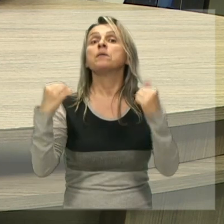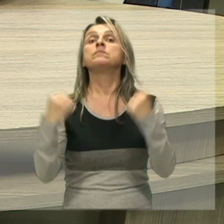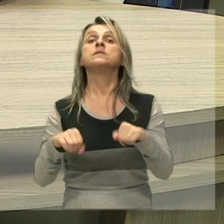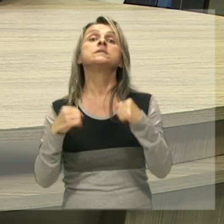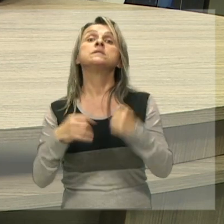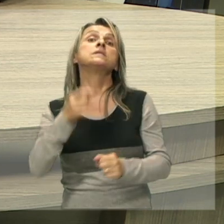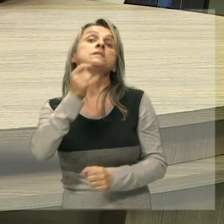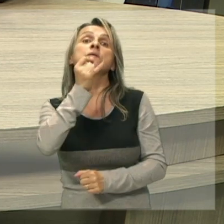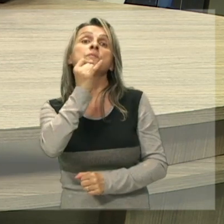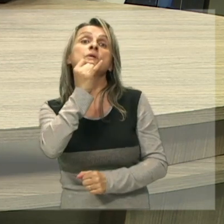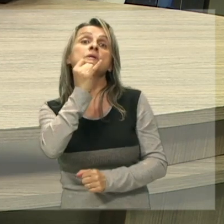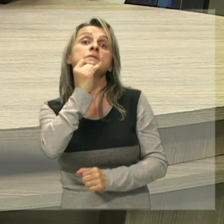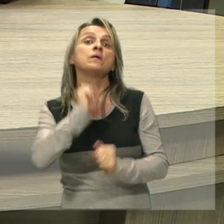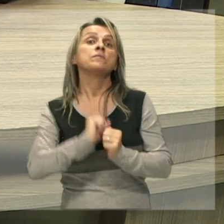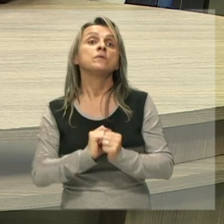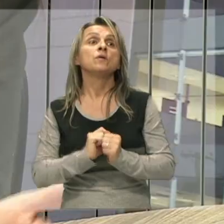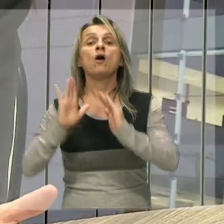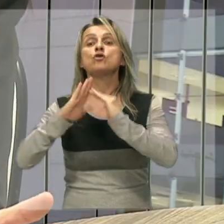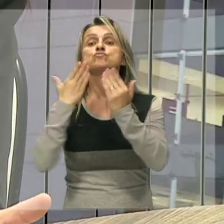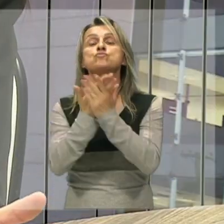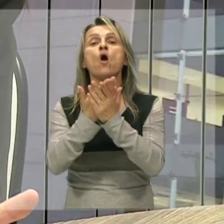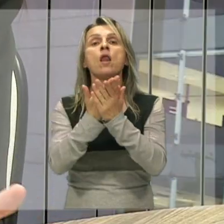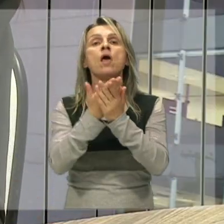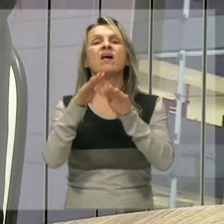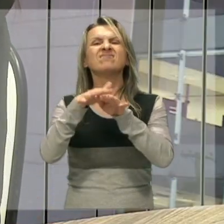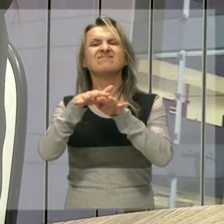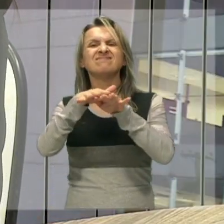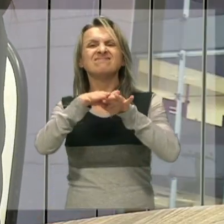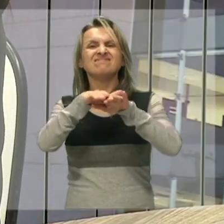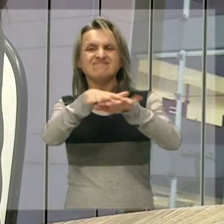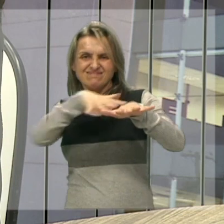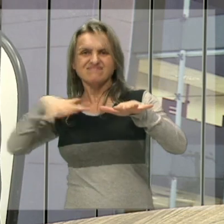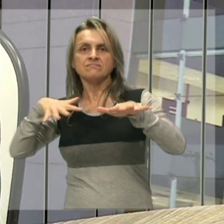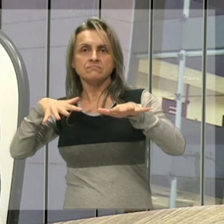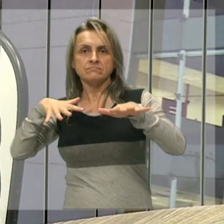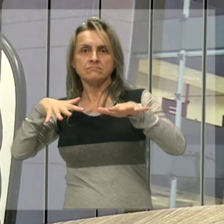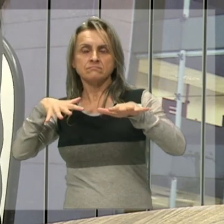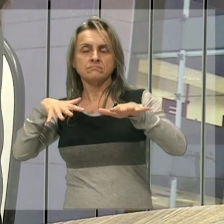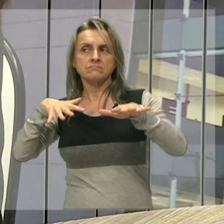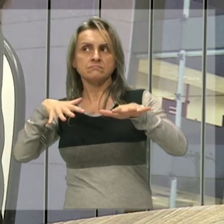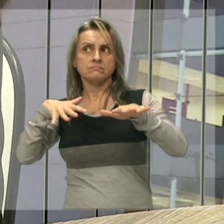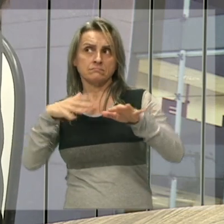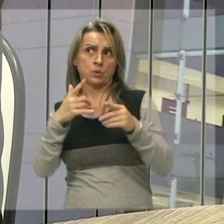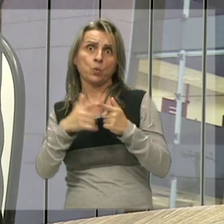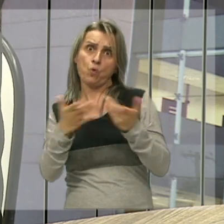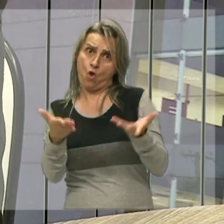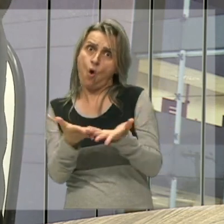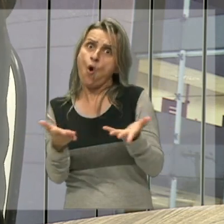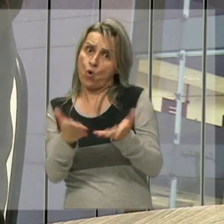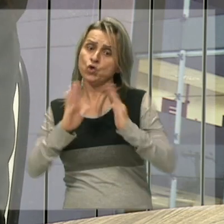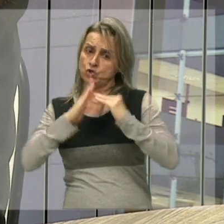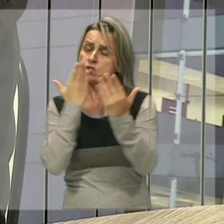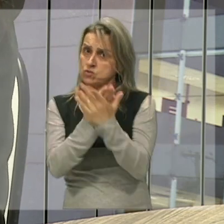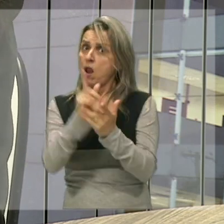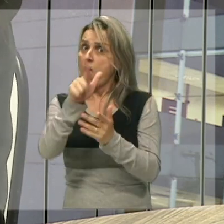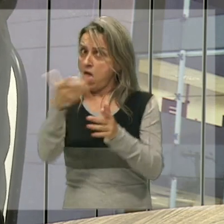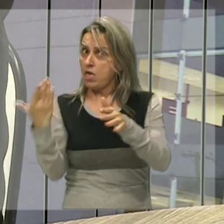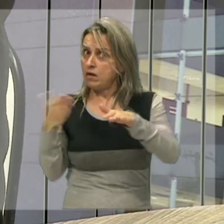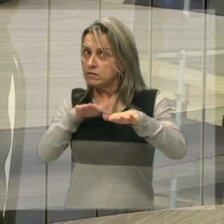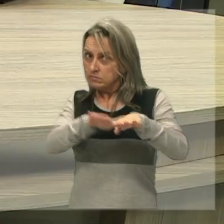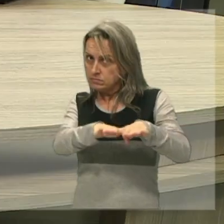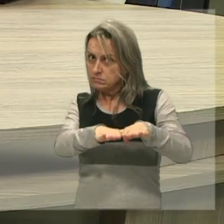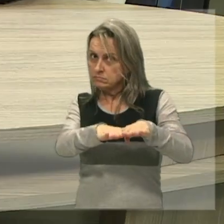em escolas exclusivas, né? Porque existe a escola até hoje, a escola hoje, ela é inclusiva, né?